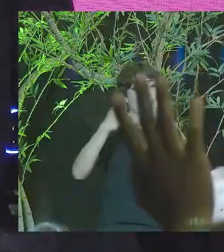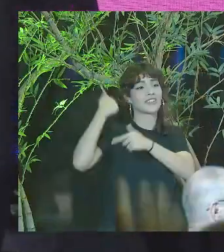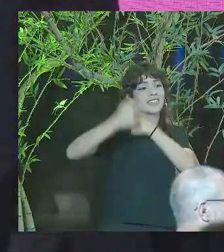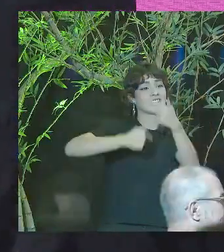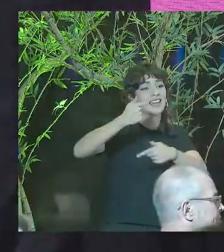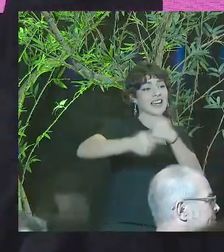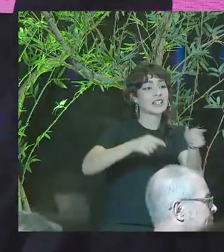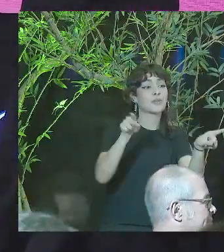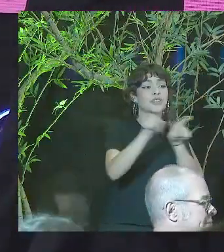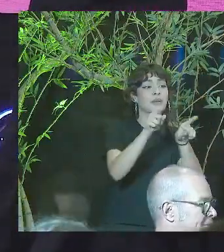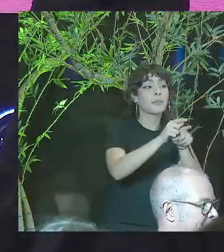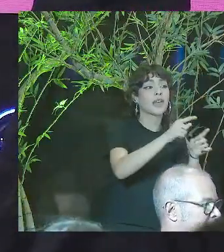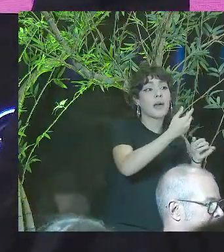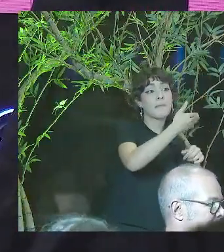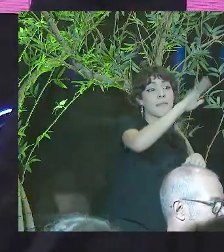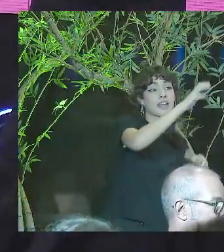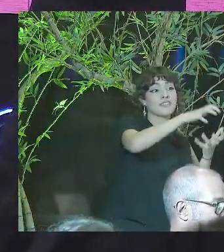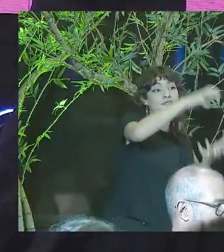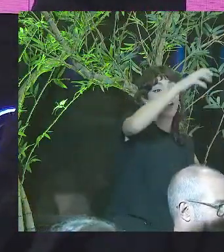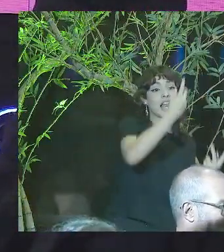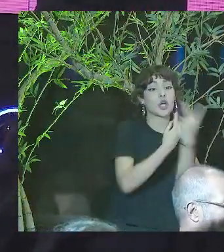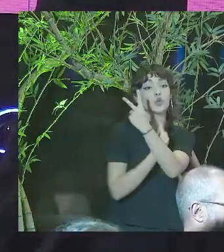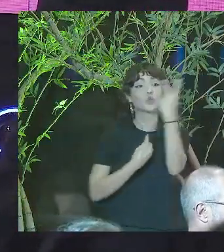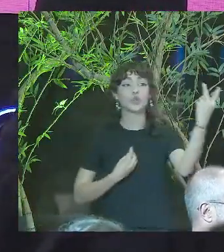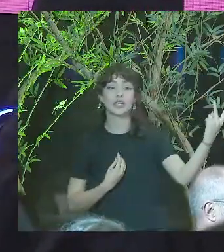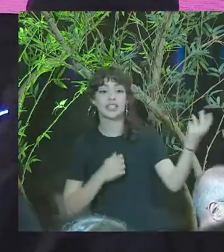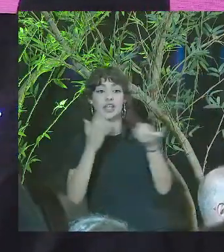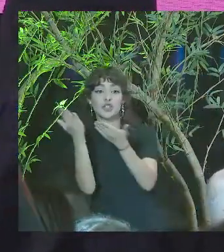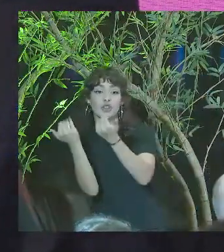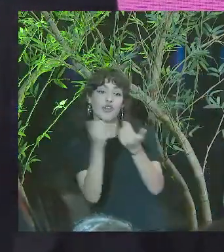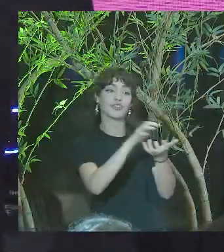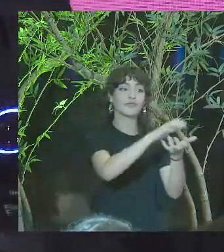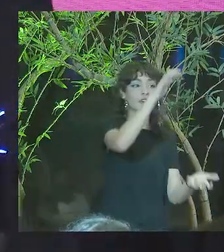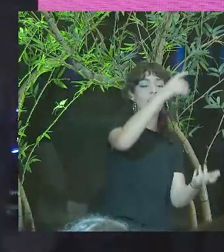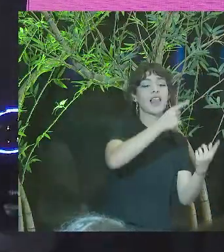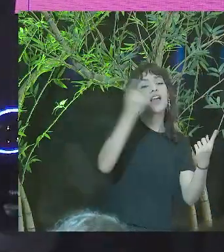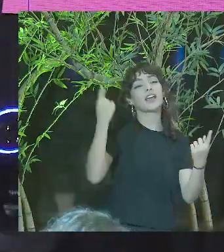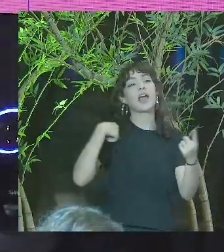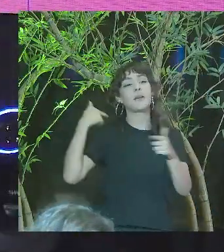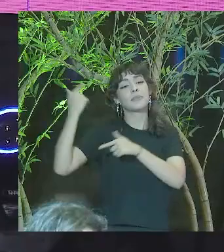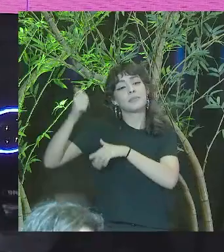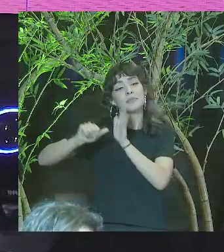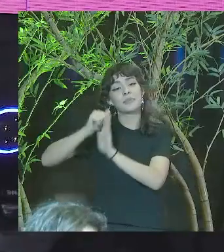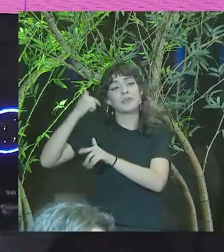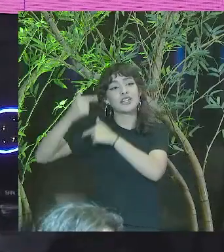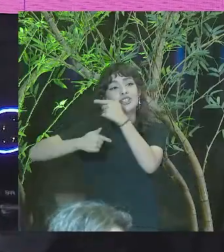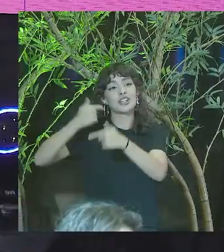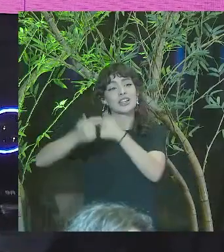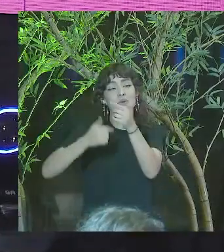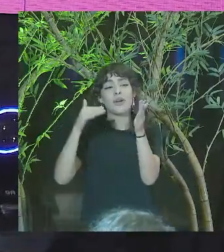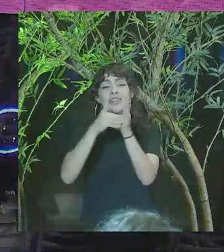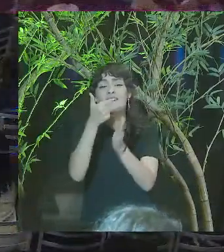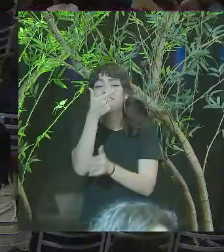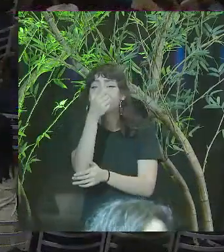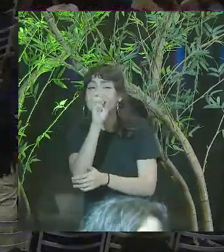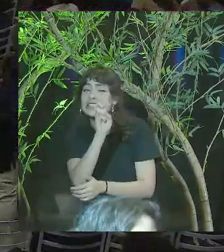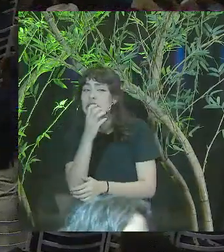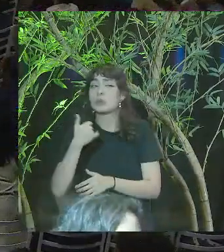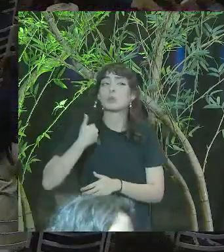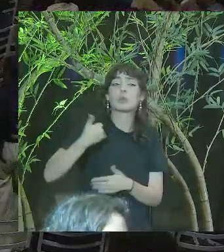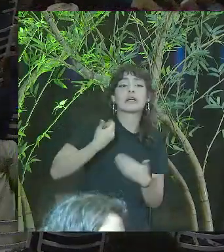e a mais velha. Assim, se olhem, quem é dessa primeira geração que tem aqui até os 25